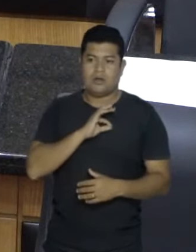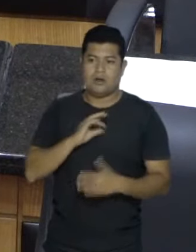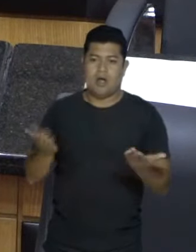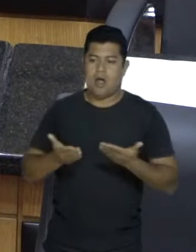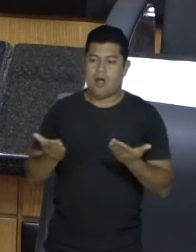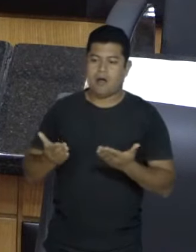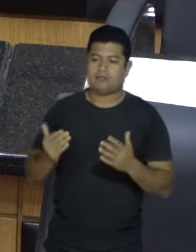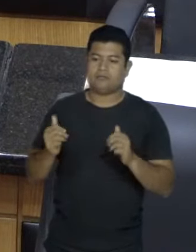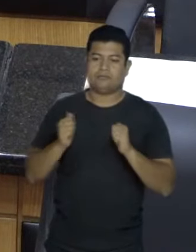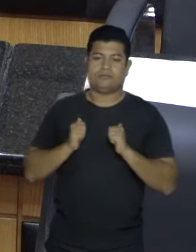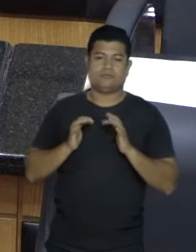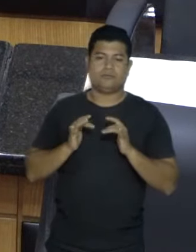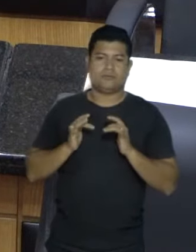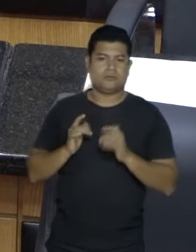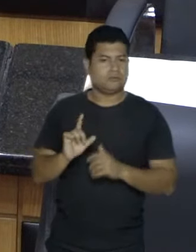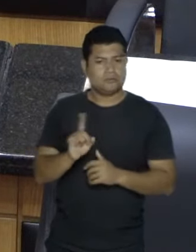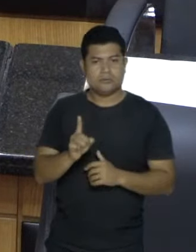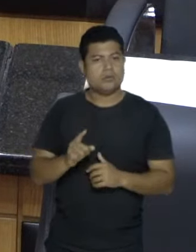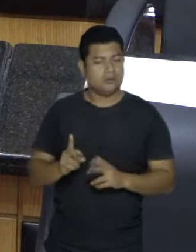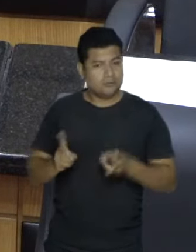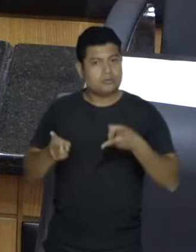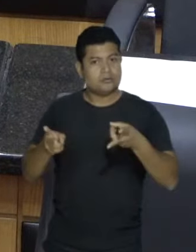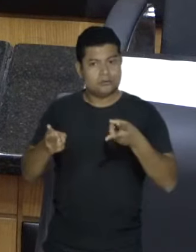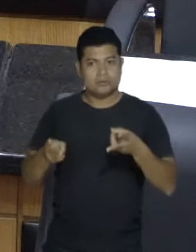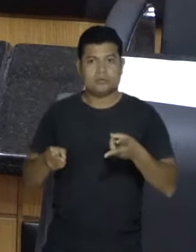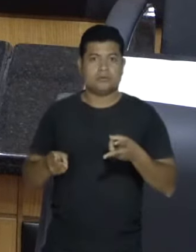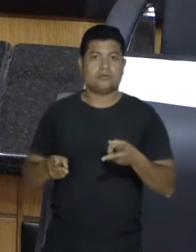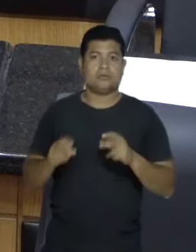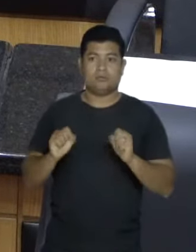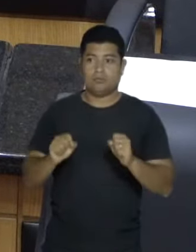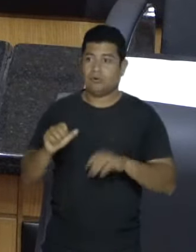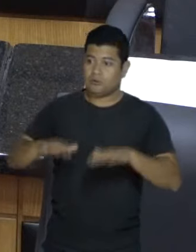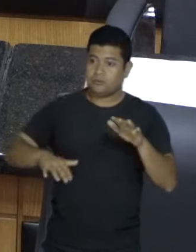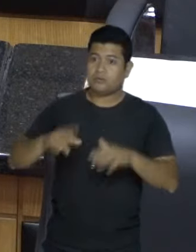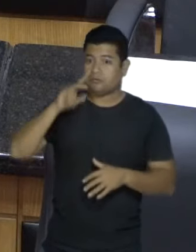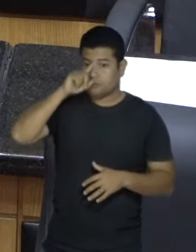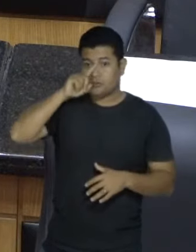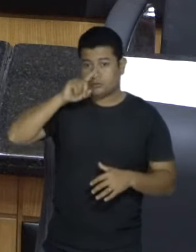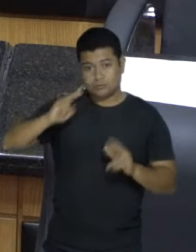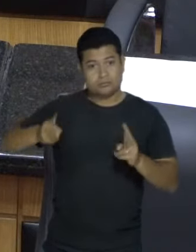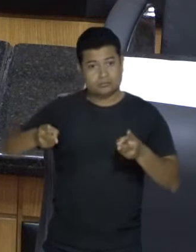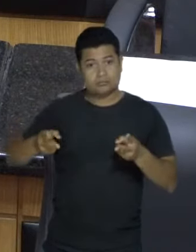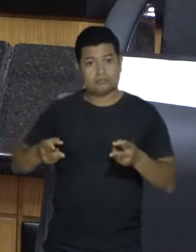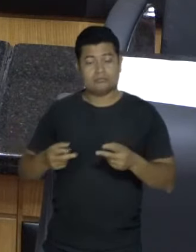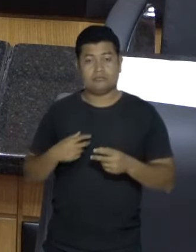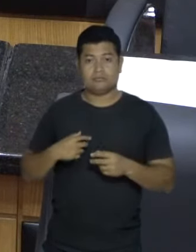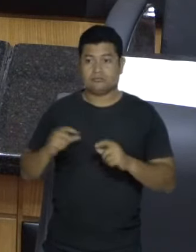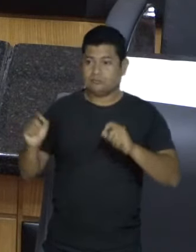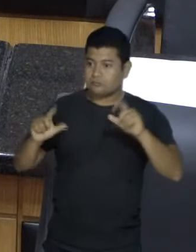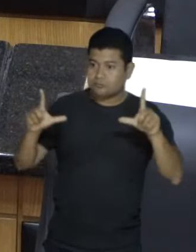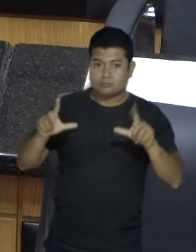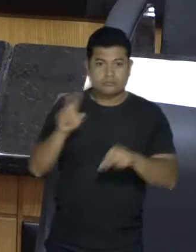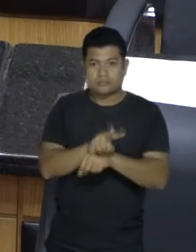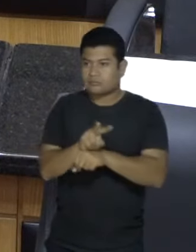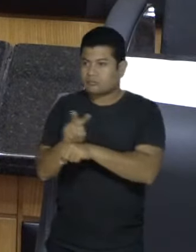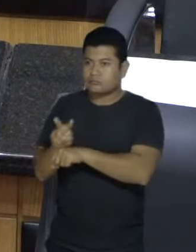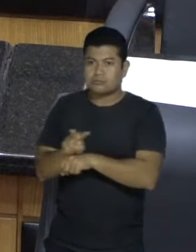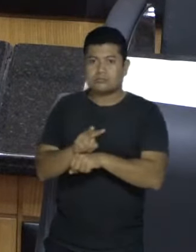Farda e está sujeito aos mesmos riscos de quando está com farda vivem em estado de alerta sobre